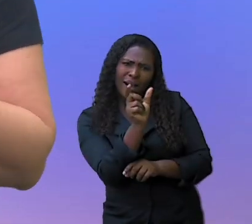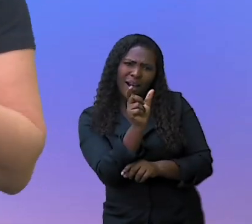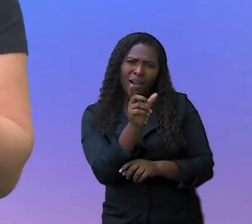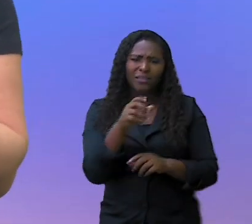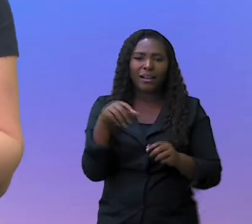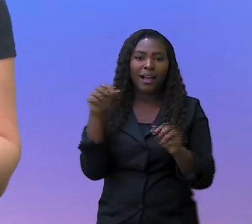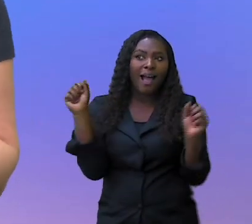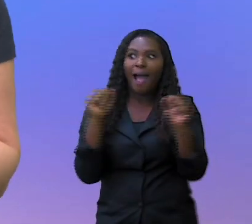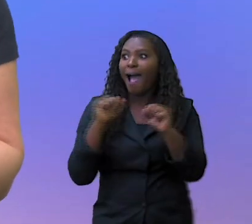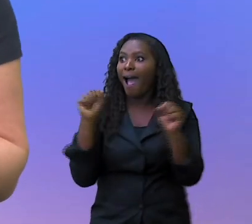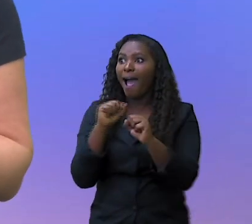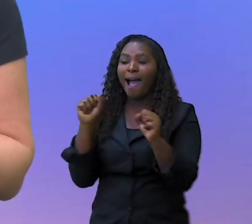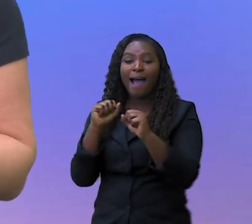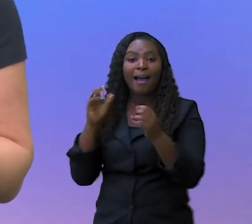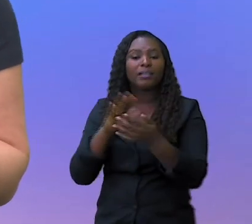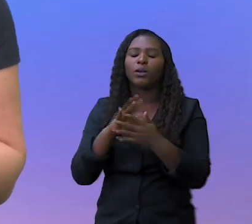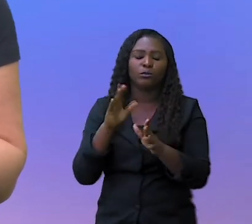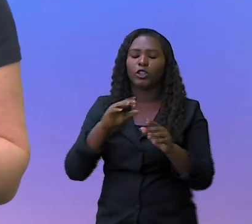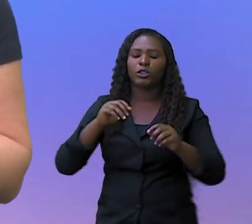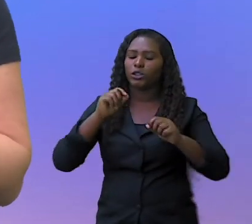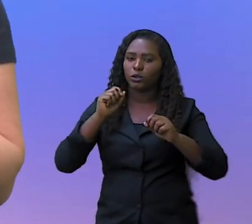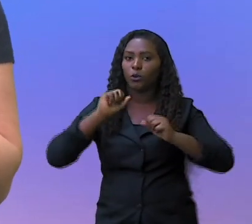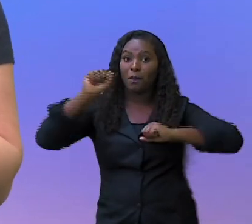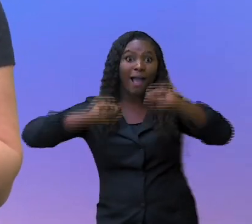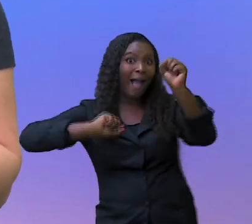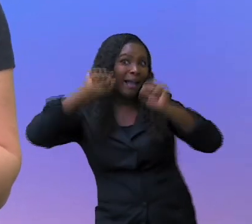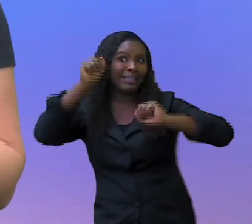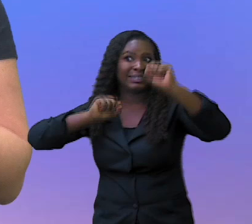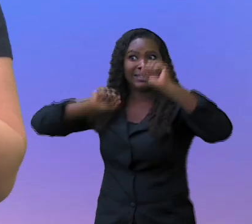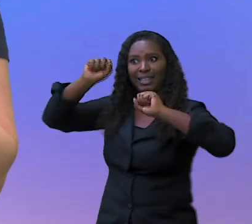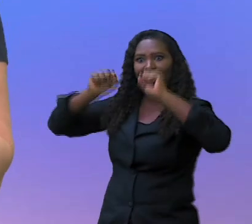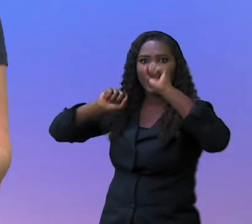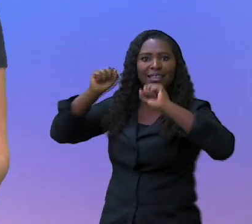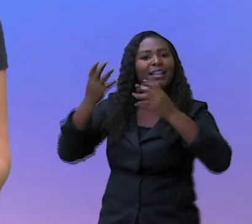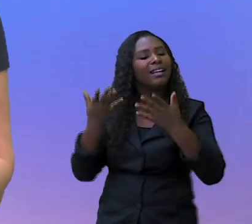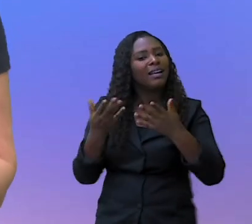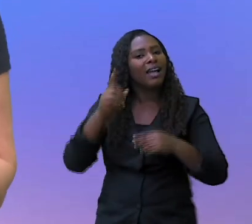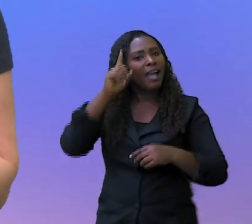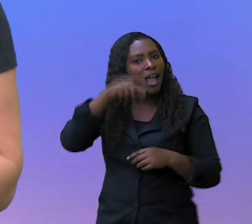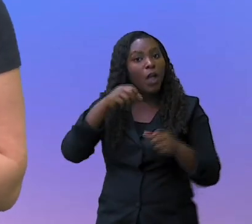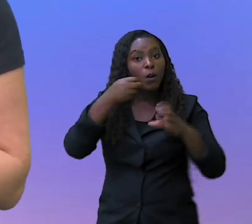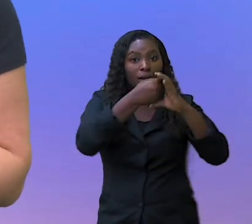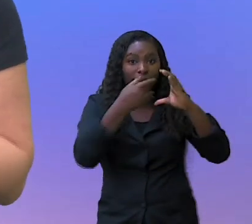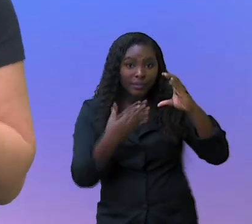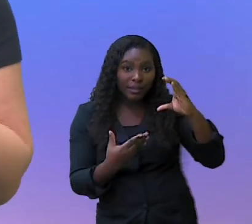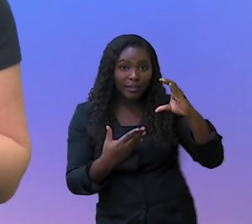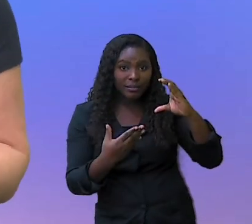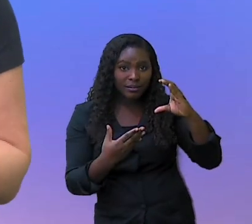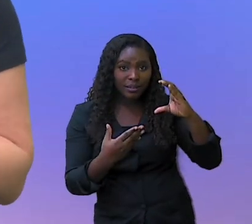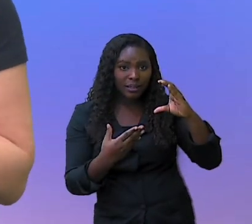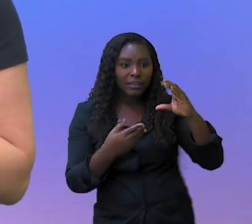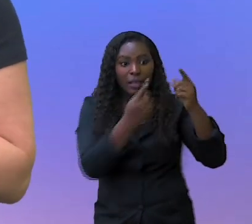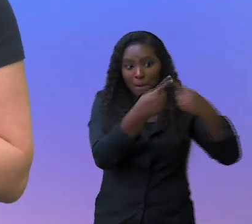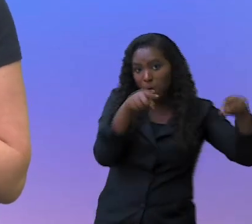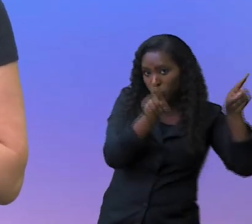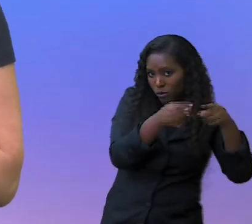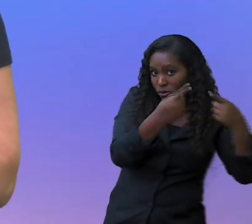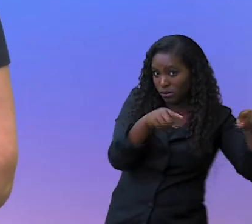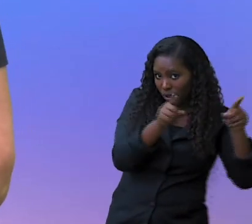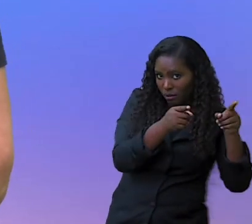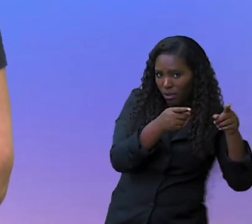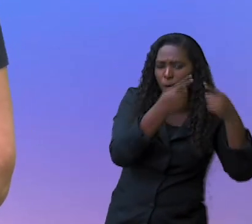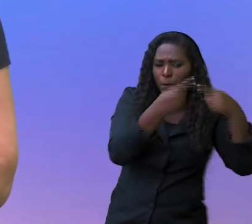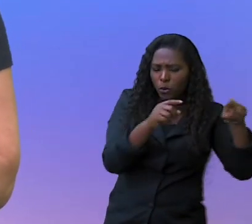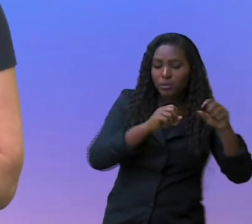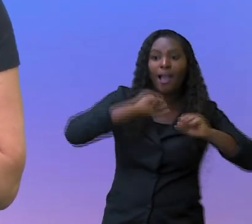está desempenhando uma função de quê? De característica e é um adjunto adnominal. Aquela casa